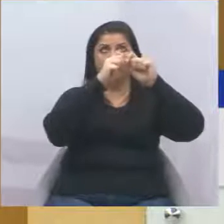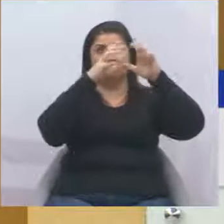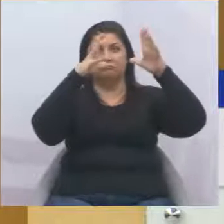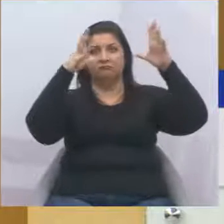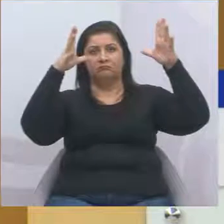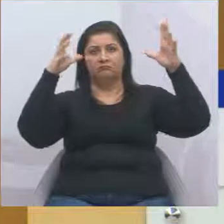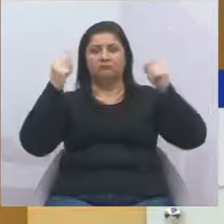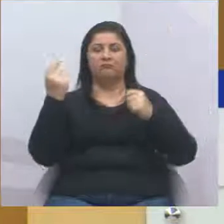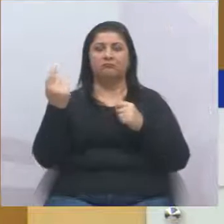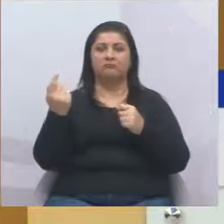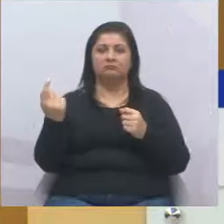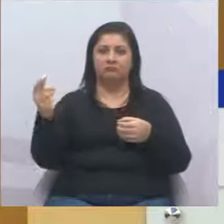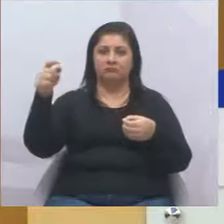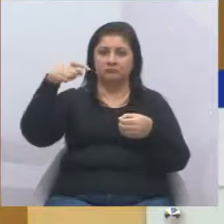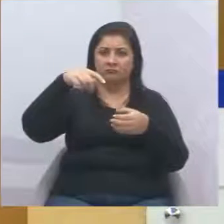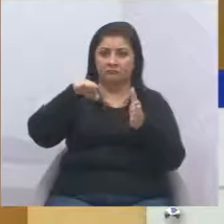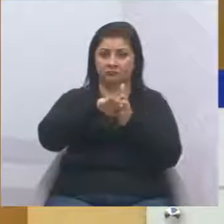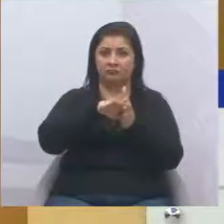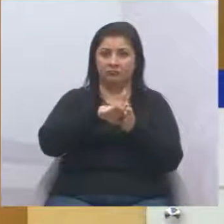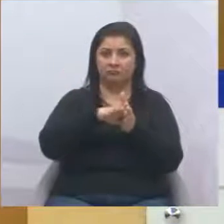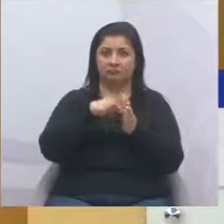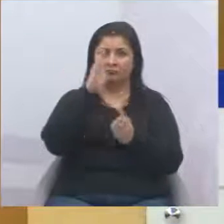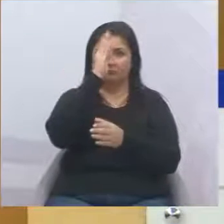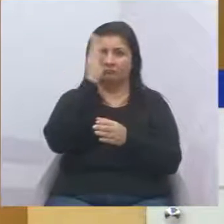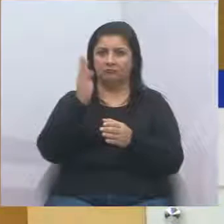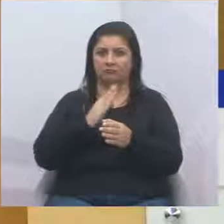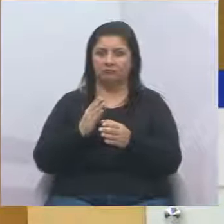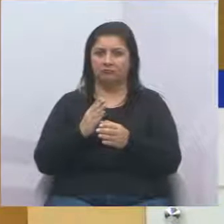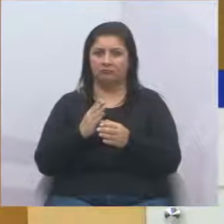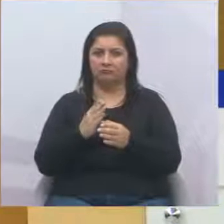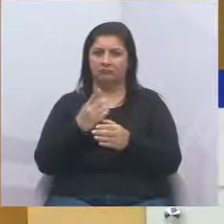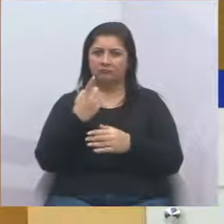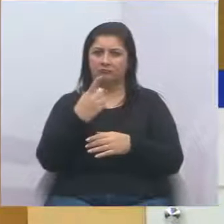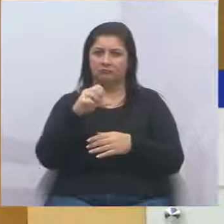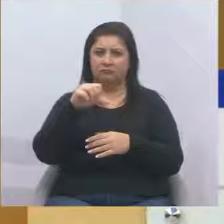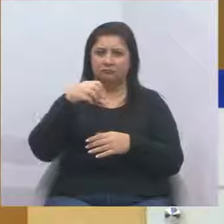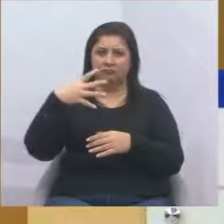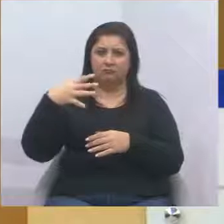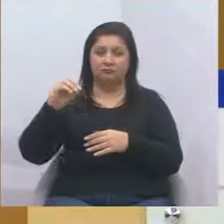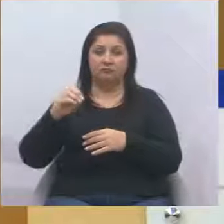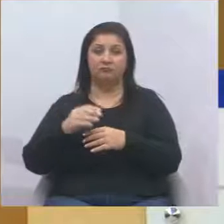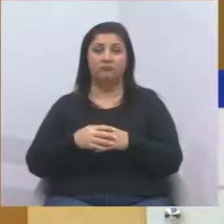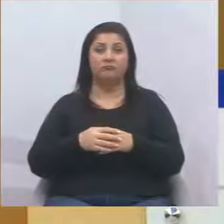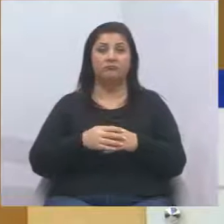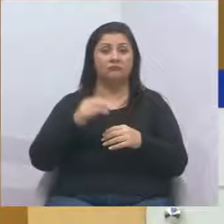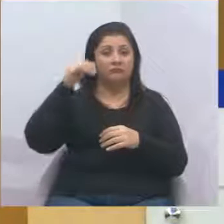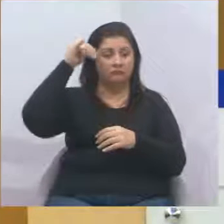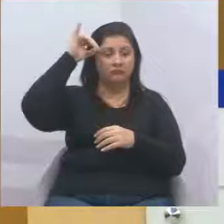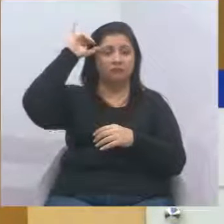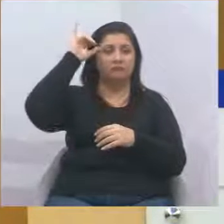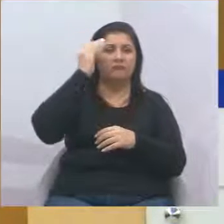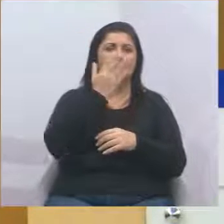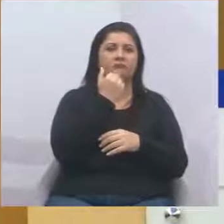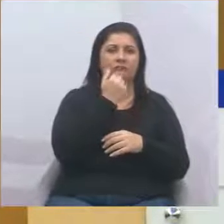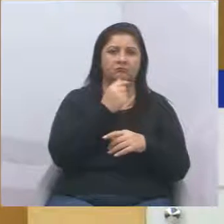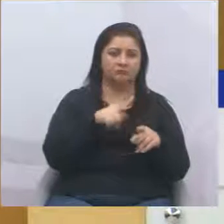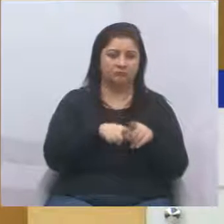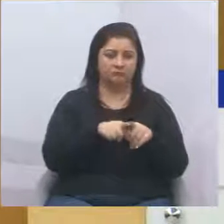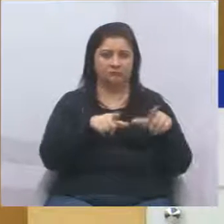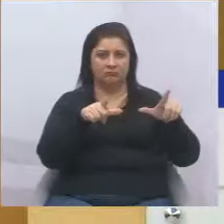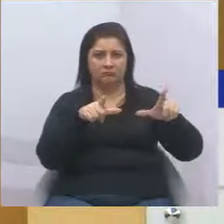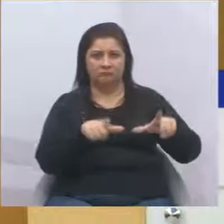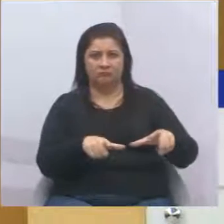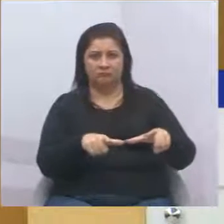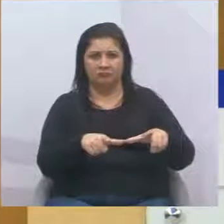introduzida no Brasil na década de 1940 como alternativa de alimento para o gado e para a recuperação de áreas degradadas